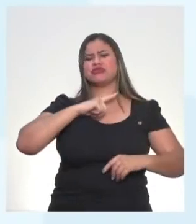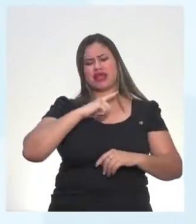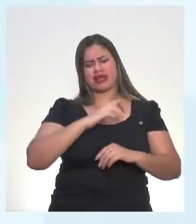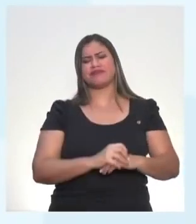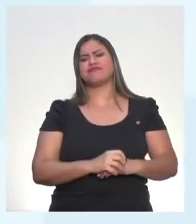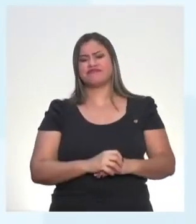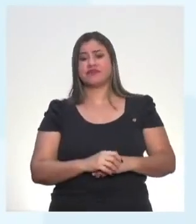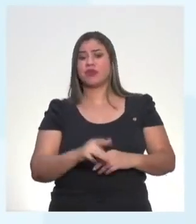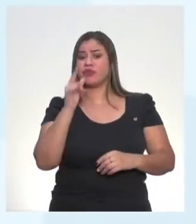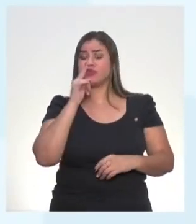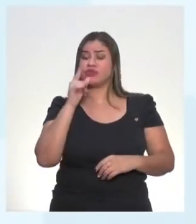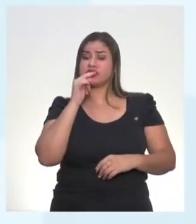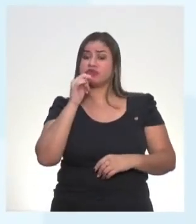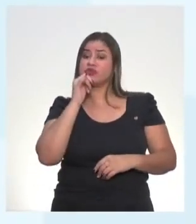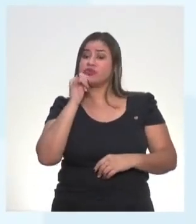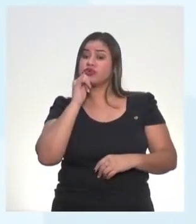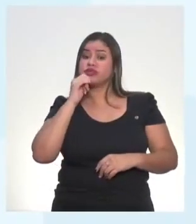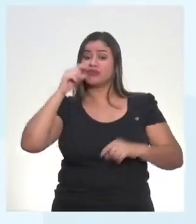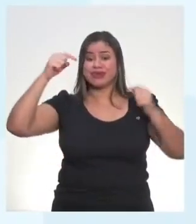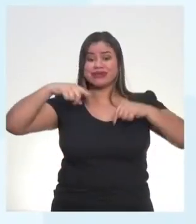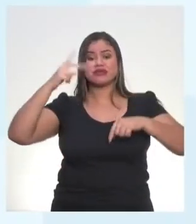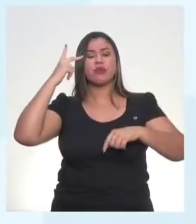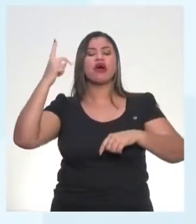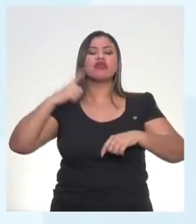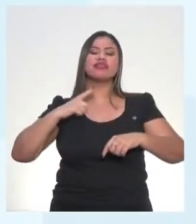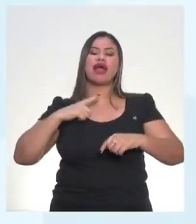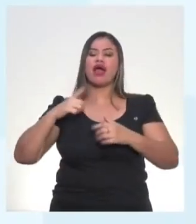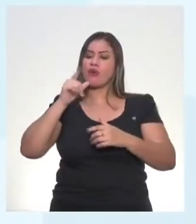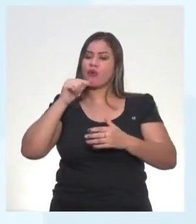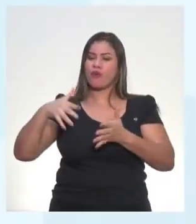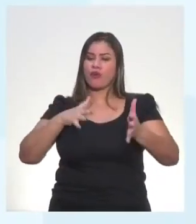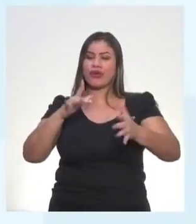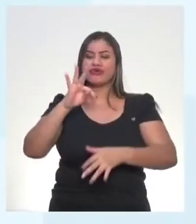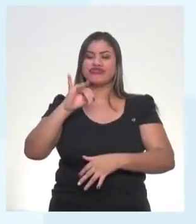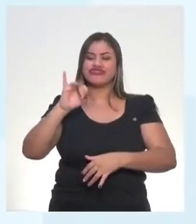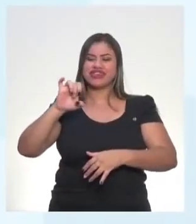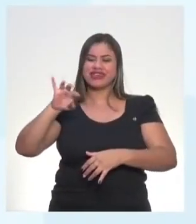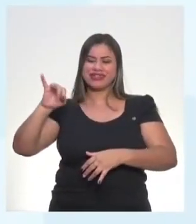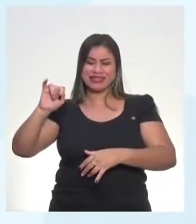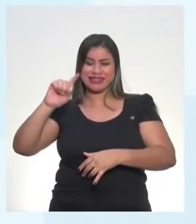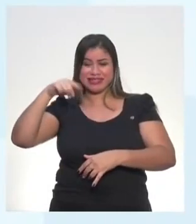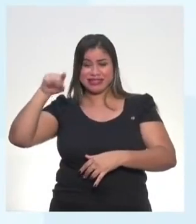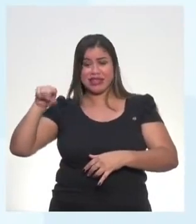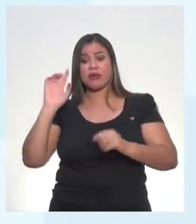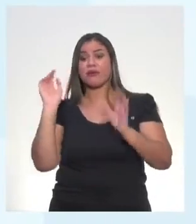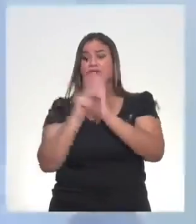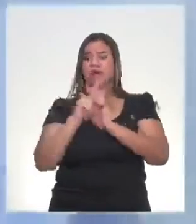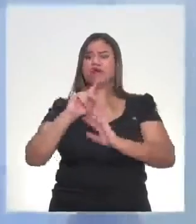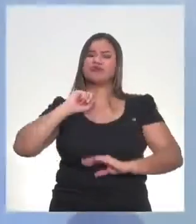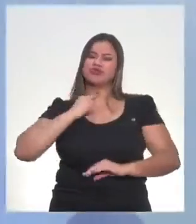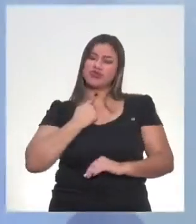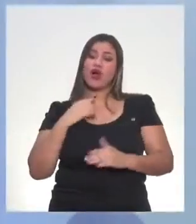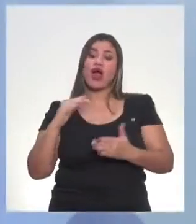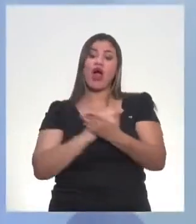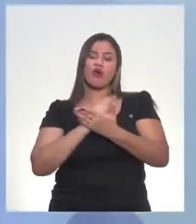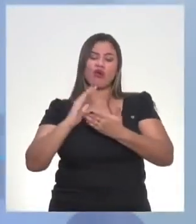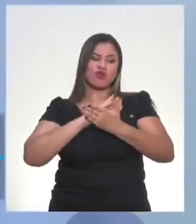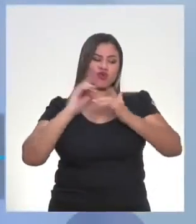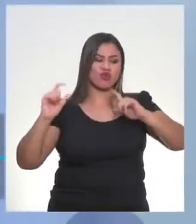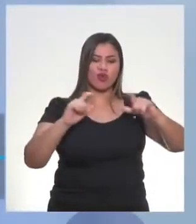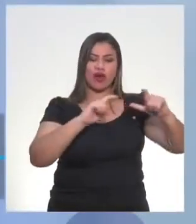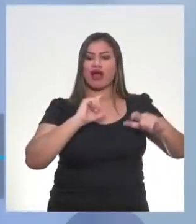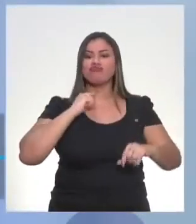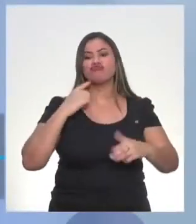tem um exemplo do rio Tietê aqui em São Paulo, que ele é poluído. Em algumas regiões, não. Em algumas regiões, ele não